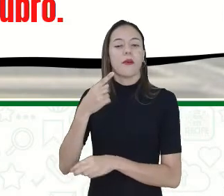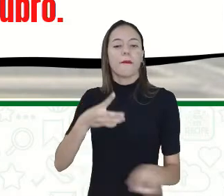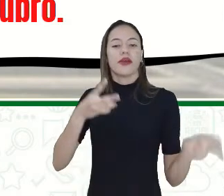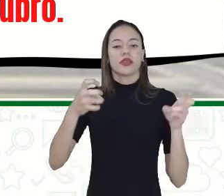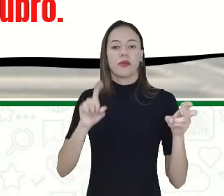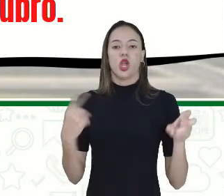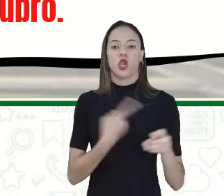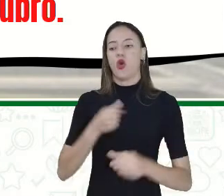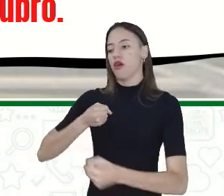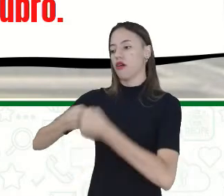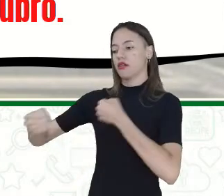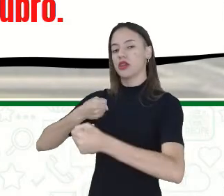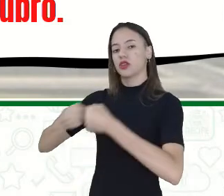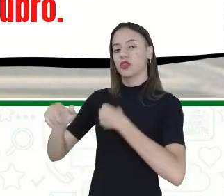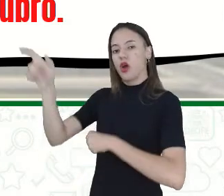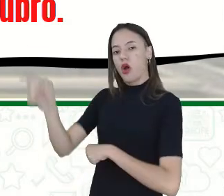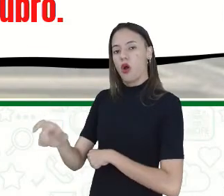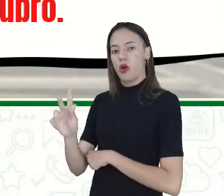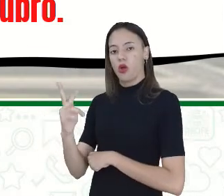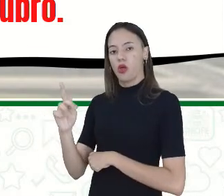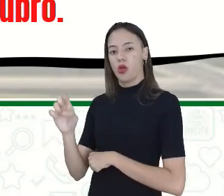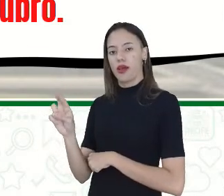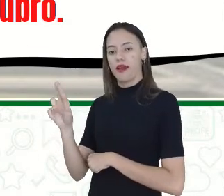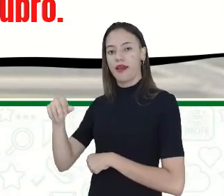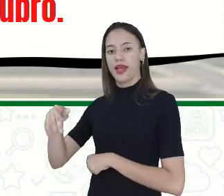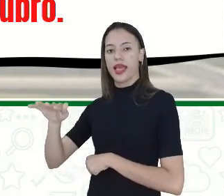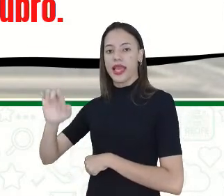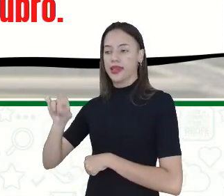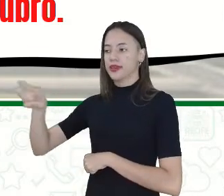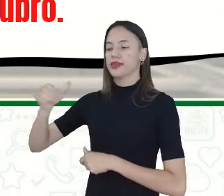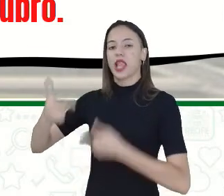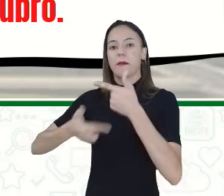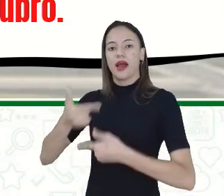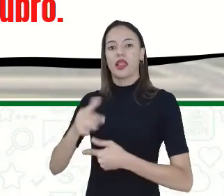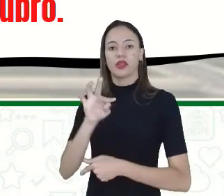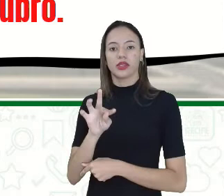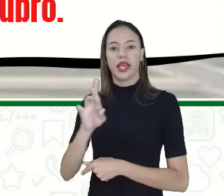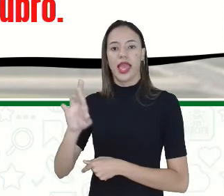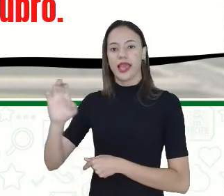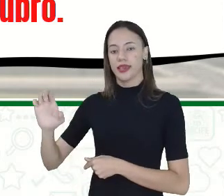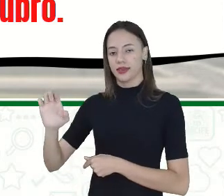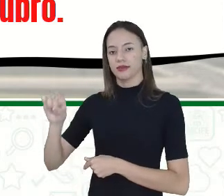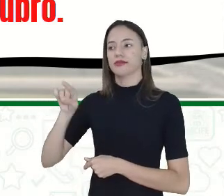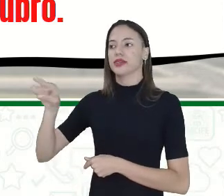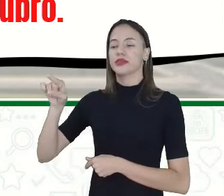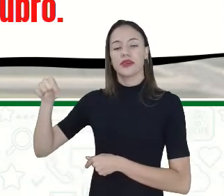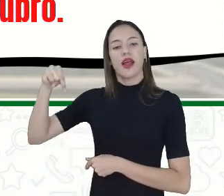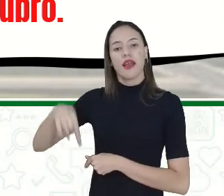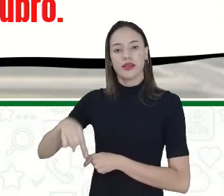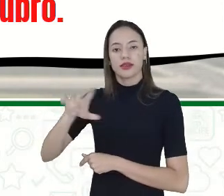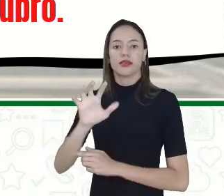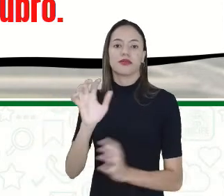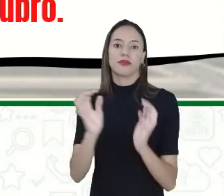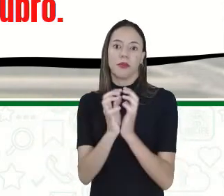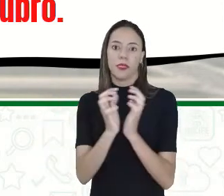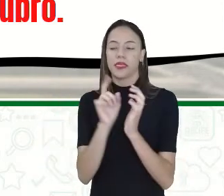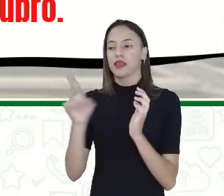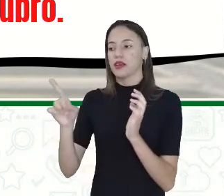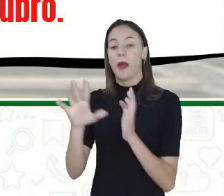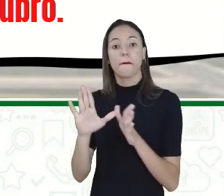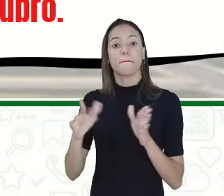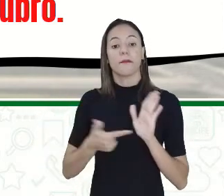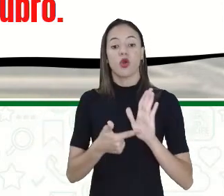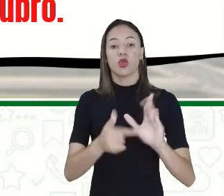entrevistou o Henrique, né, funcionário do Tribunal Regional Eleitoral de Pernambuco, e ele mostrou lá uma mini urna,